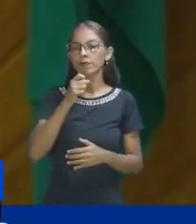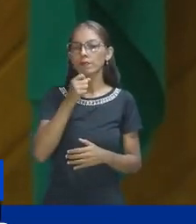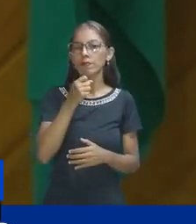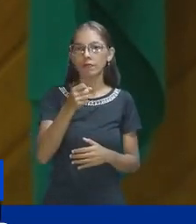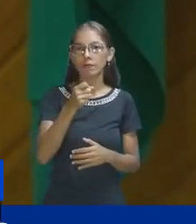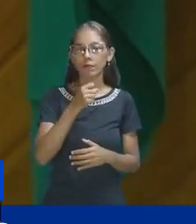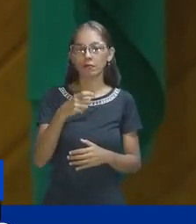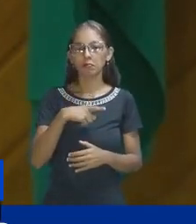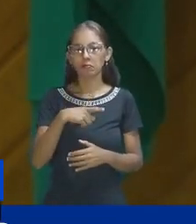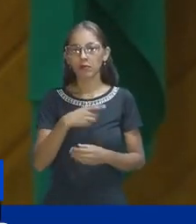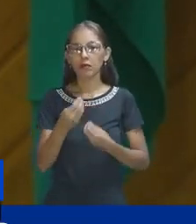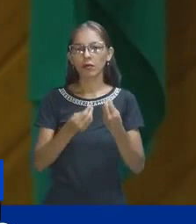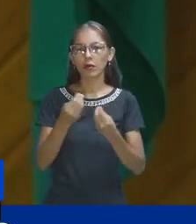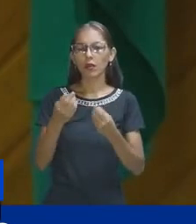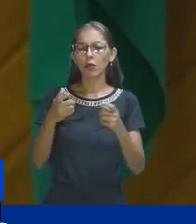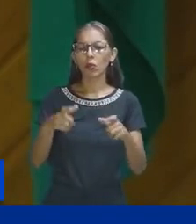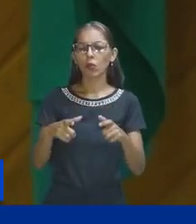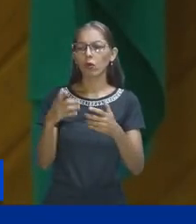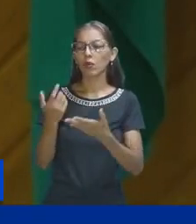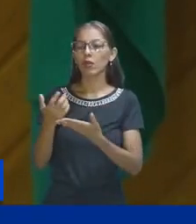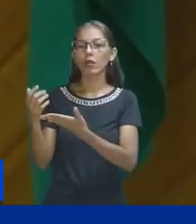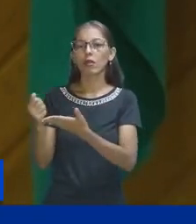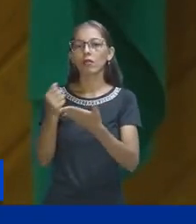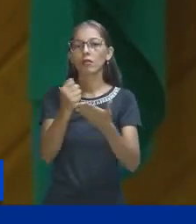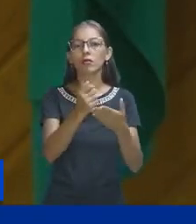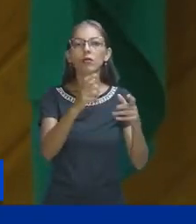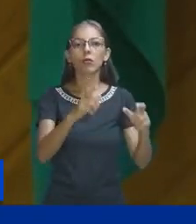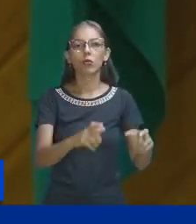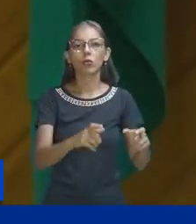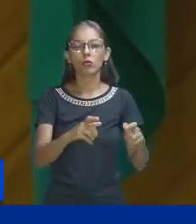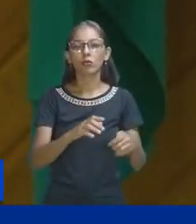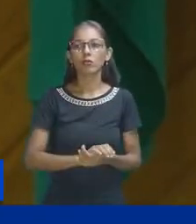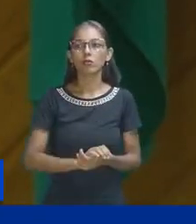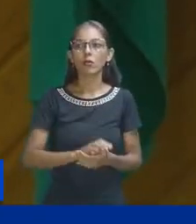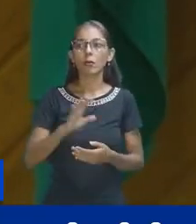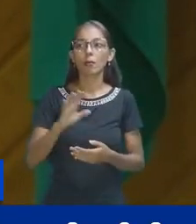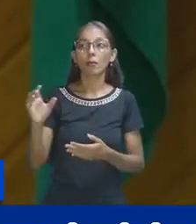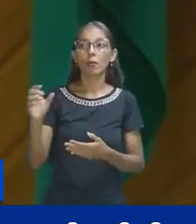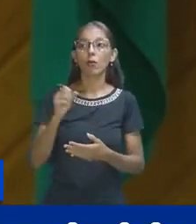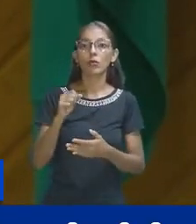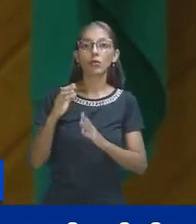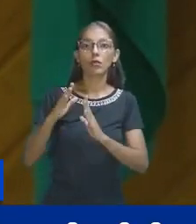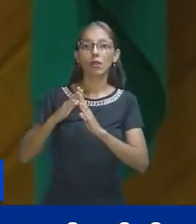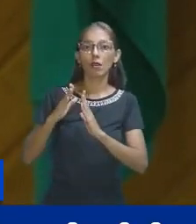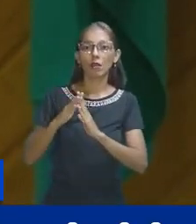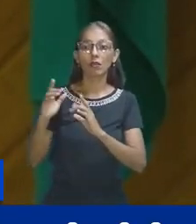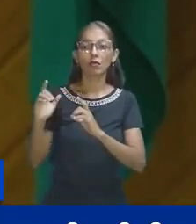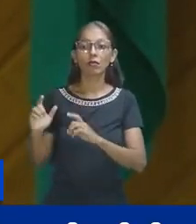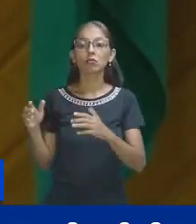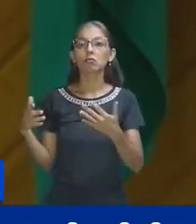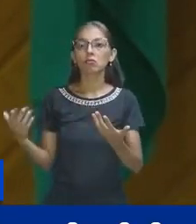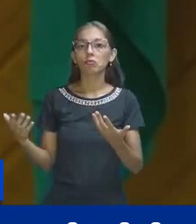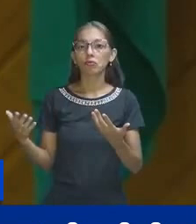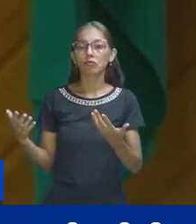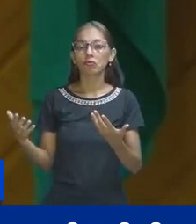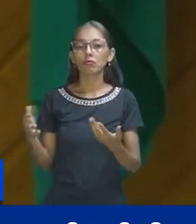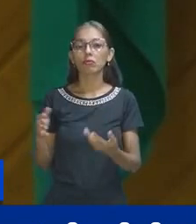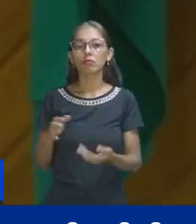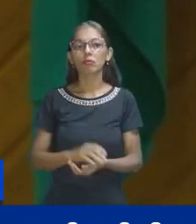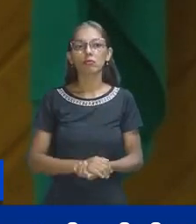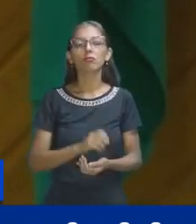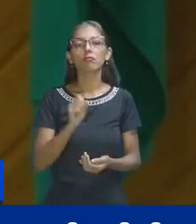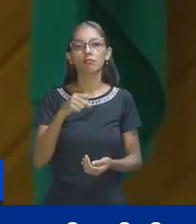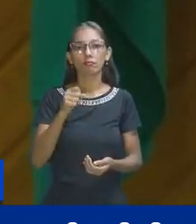de votação, se foram pegos em casa, como isso se deu, o senhor se recorda? E a testemunha respondeu sim, todos confirmaram que